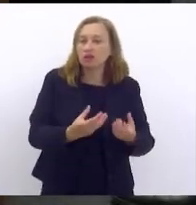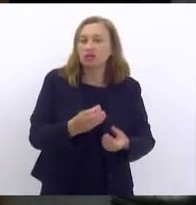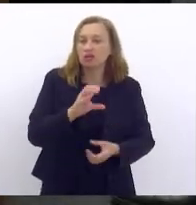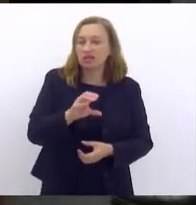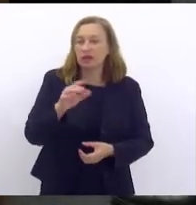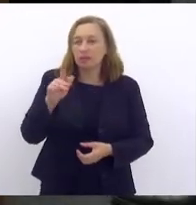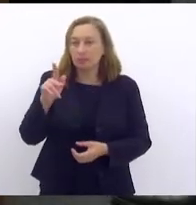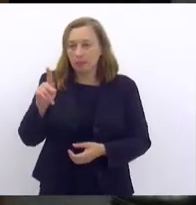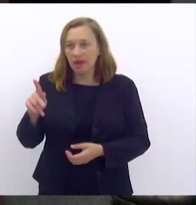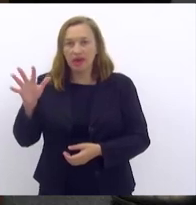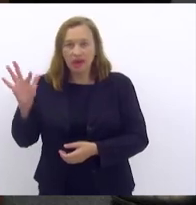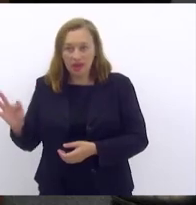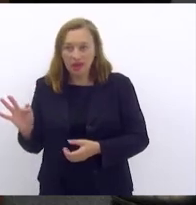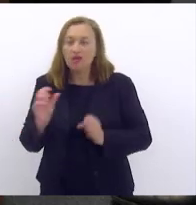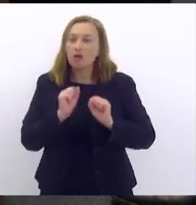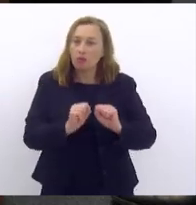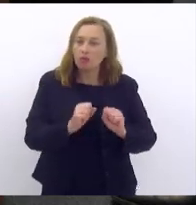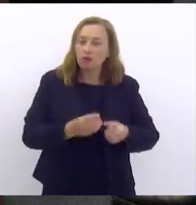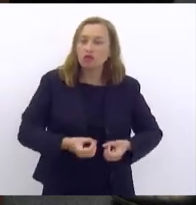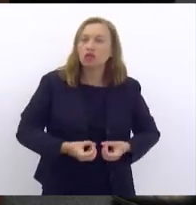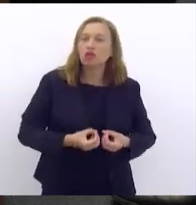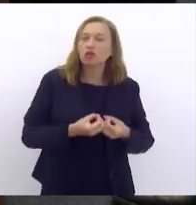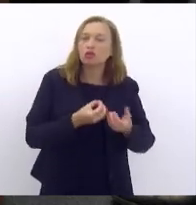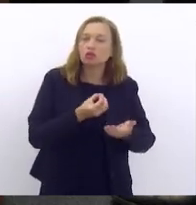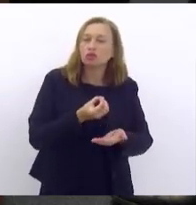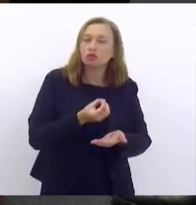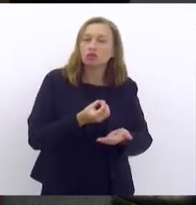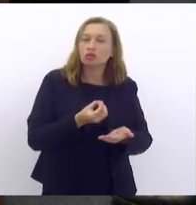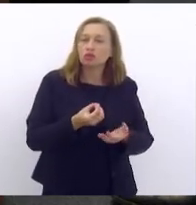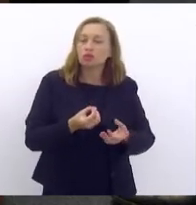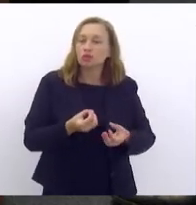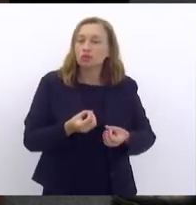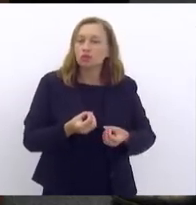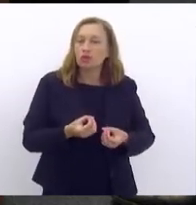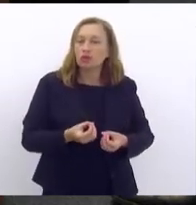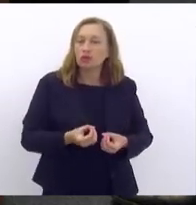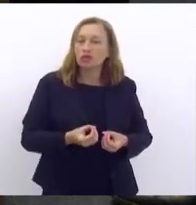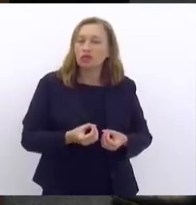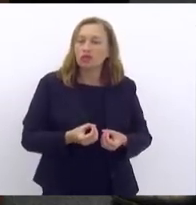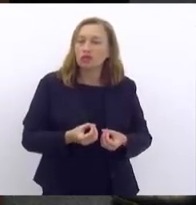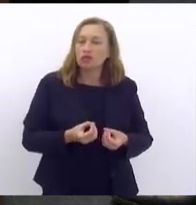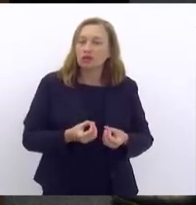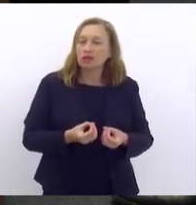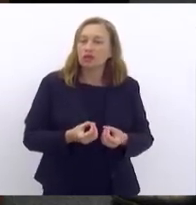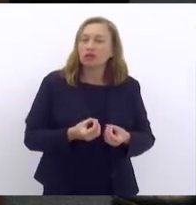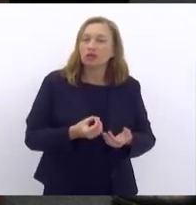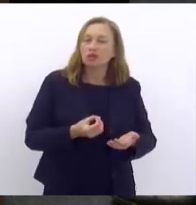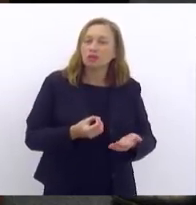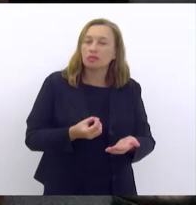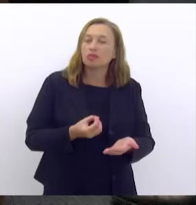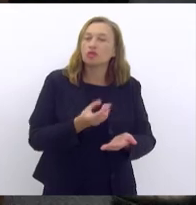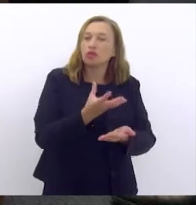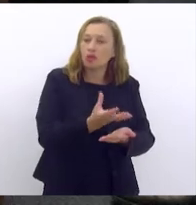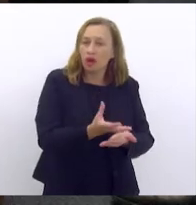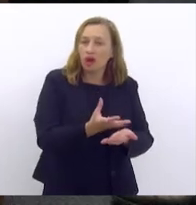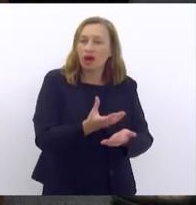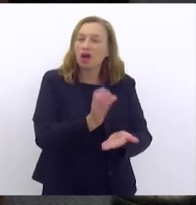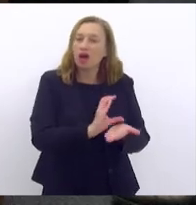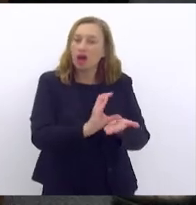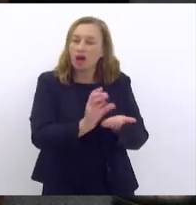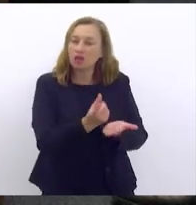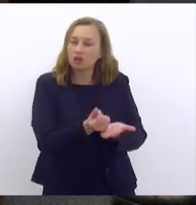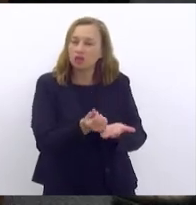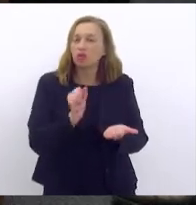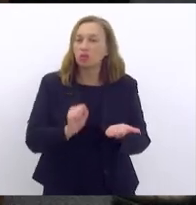ex-estudantes da UERJ podem doar para esse fundo e terem dedução de imposto, esse fundo pode promover passe